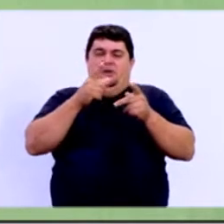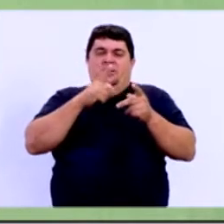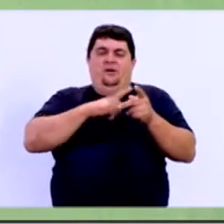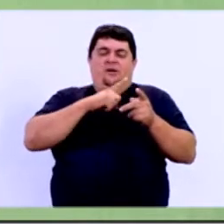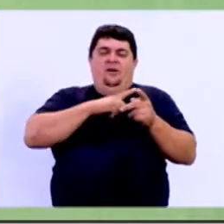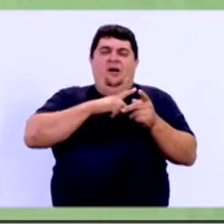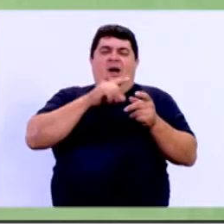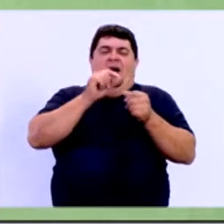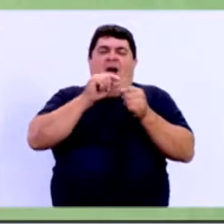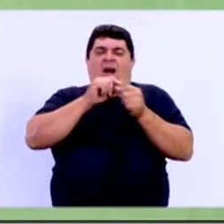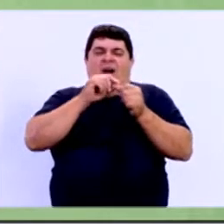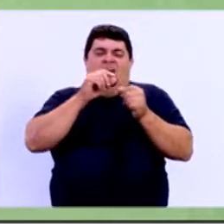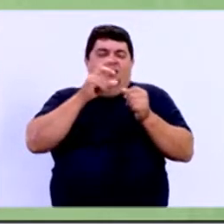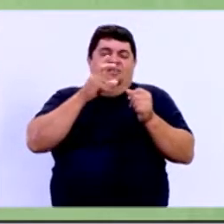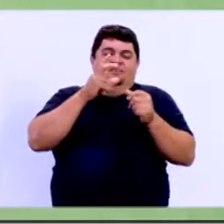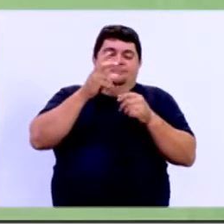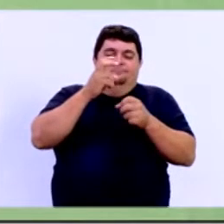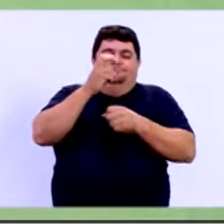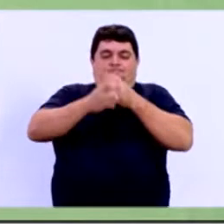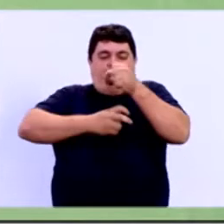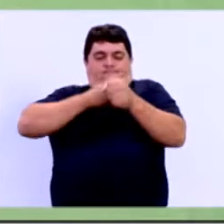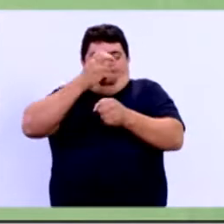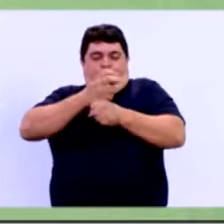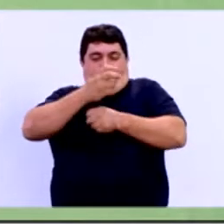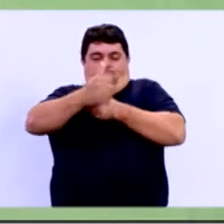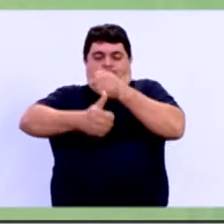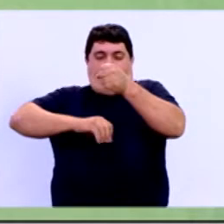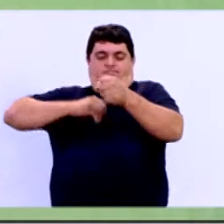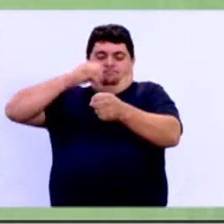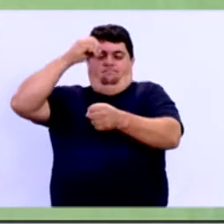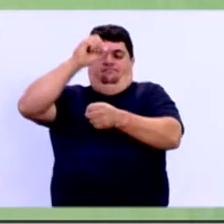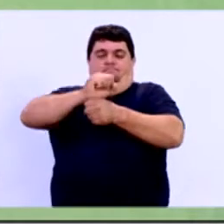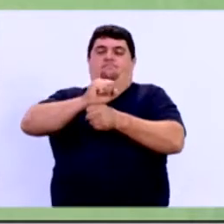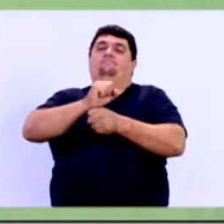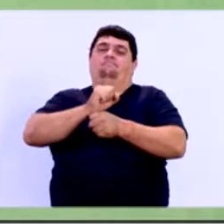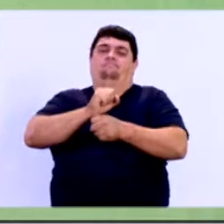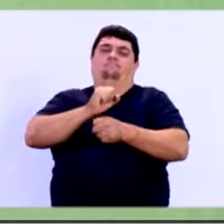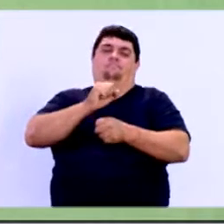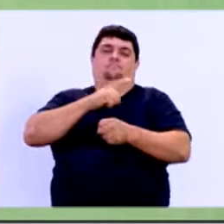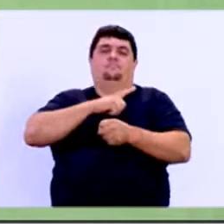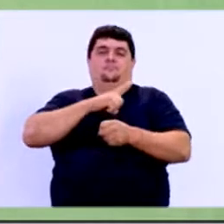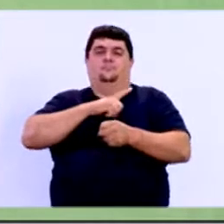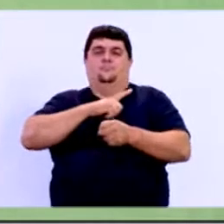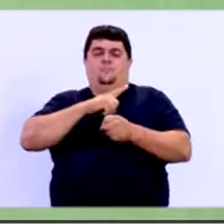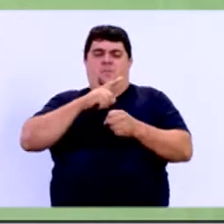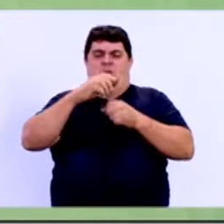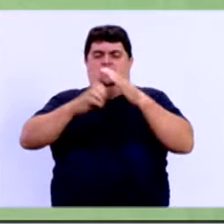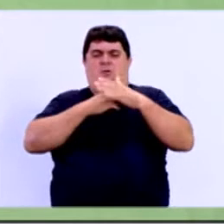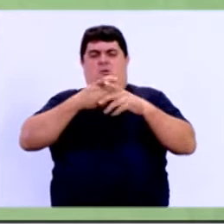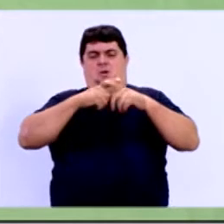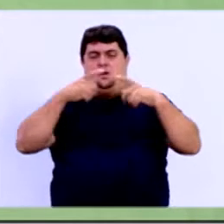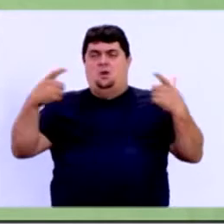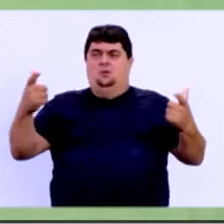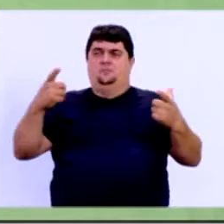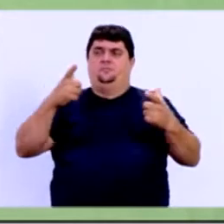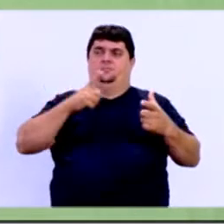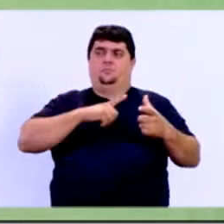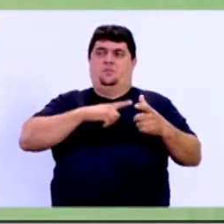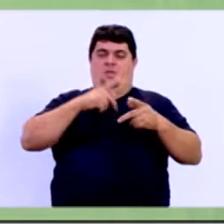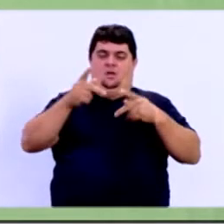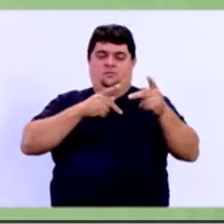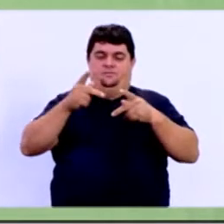realizado para um prazo de 5 a 10 anos. As grandes organizações, elas trabalham com um